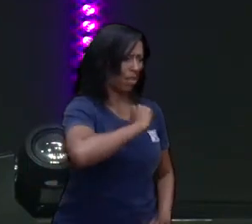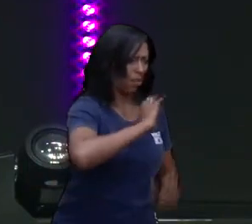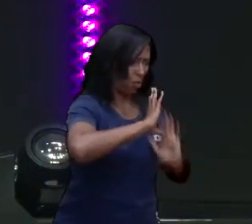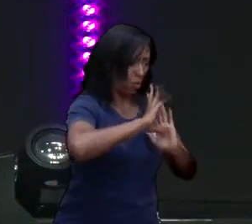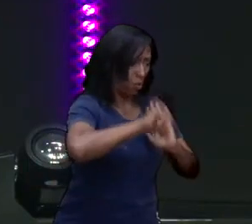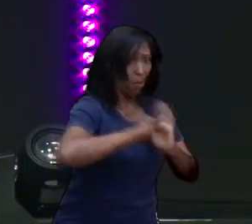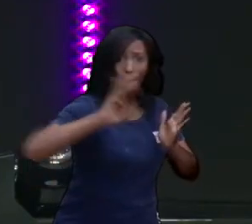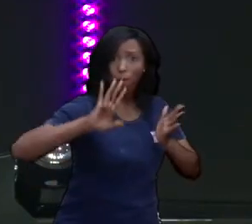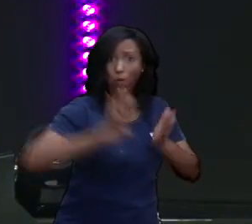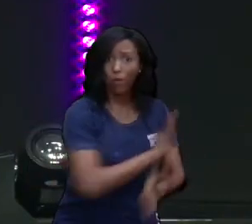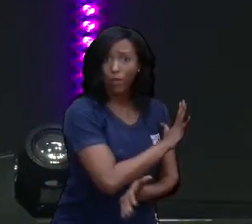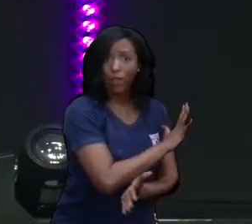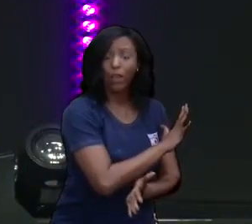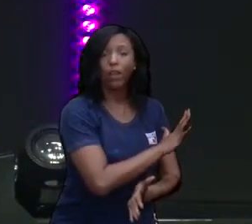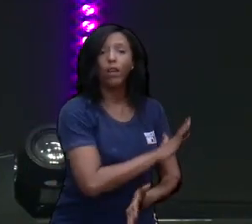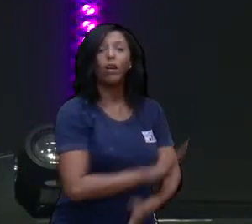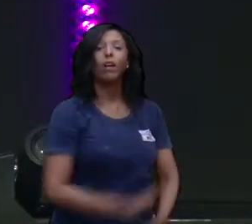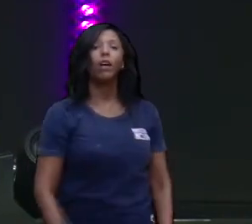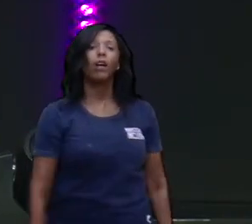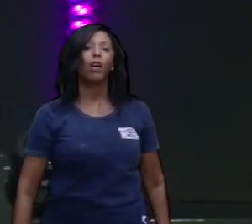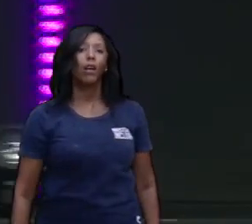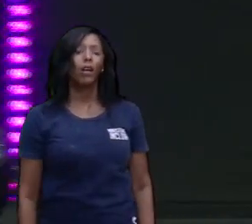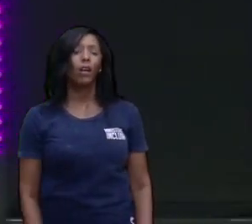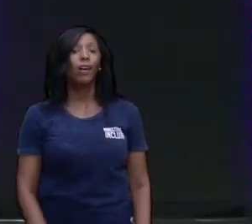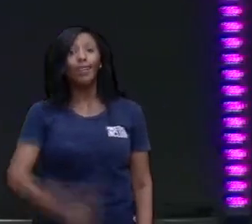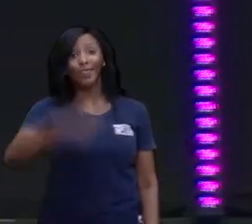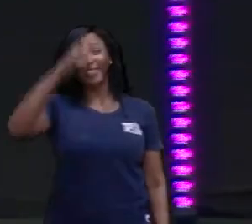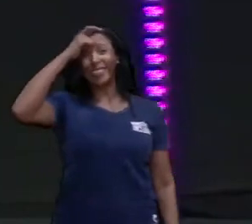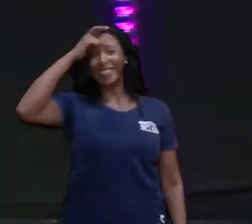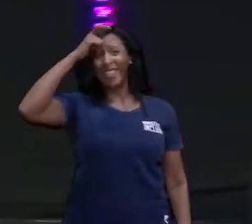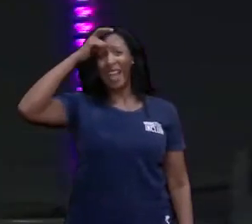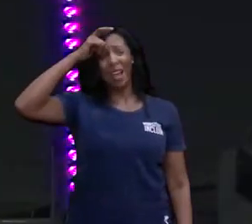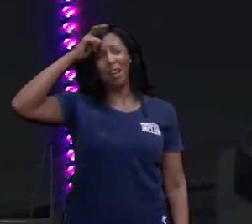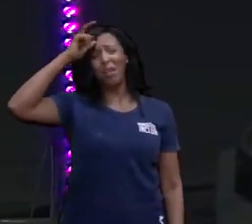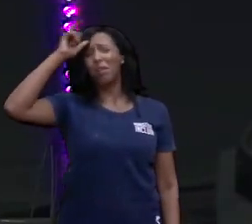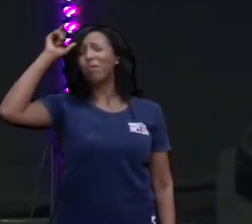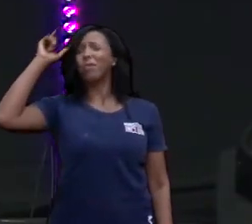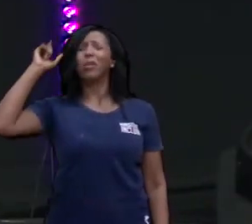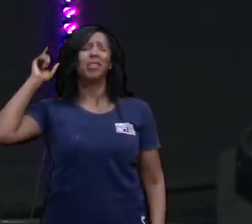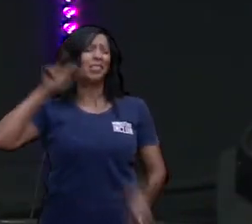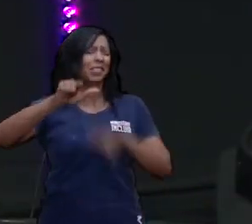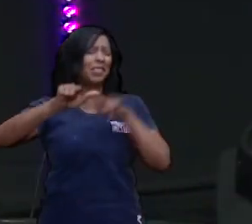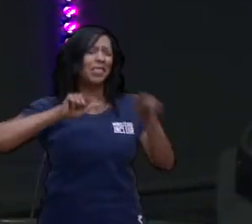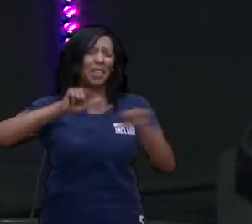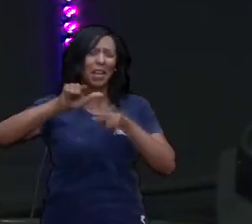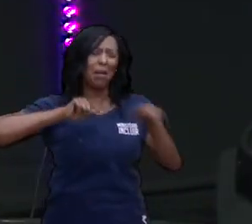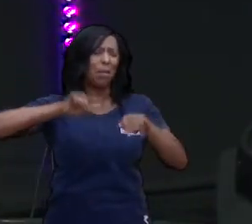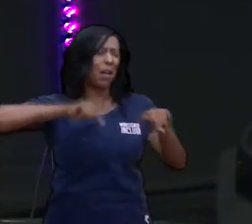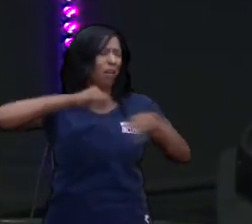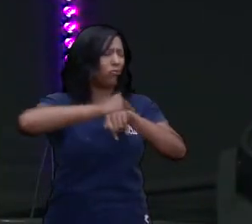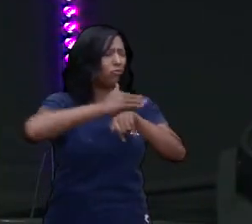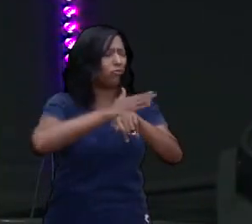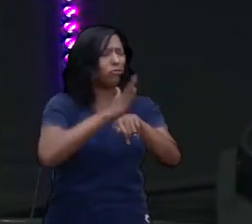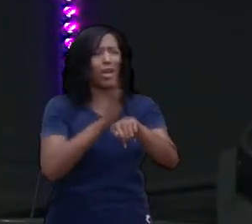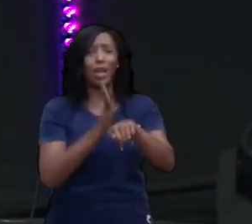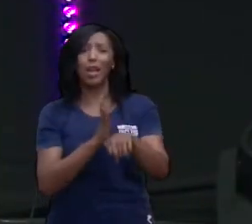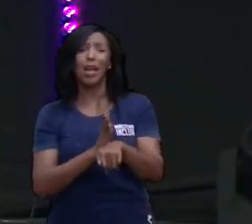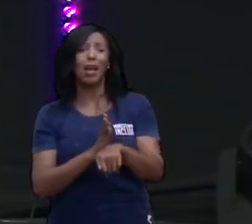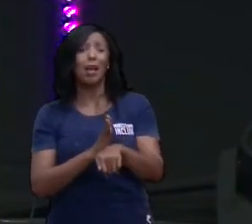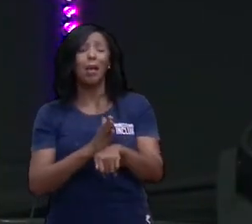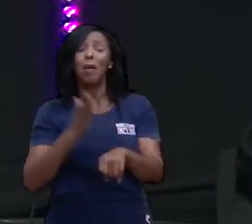destruir é o diabo tem campanha o tempo inteiro para te arrebentar se você